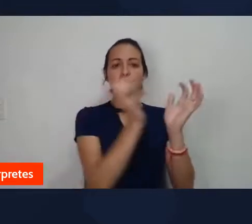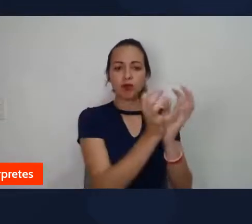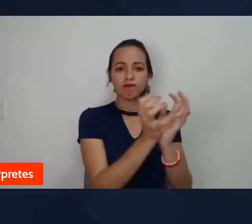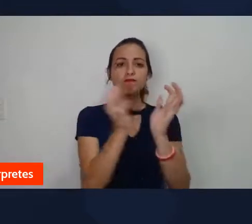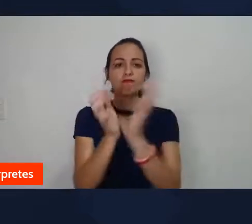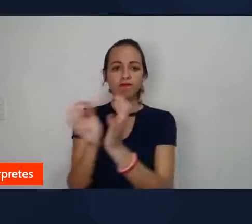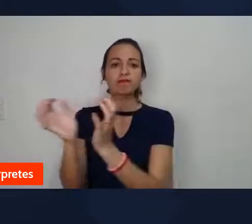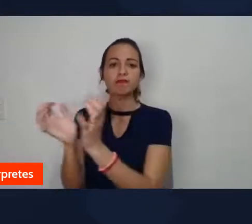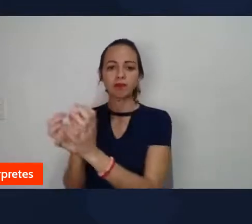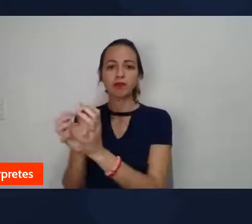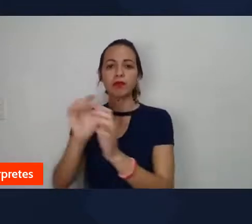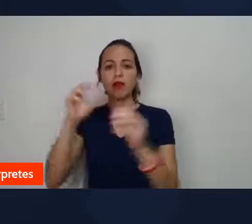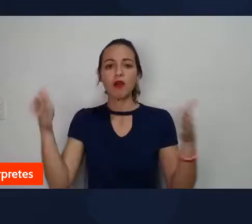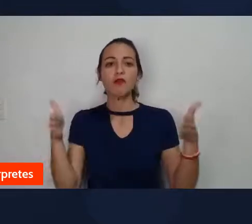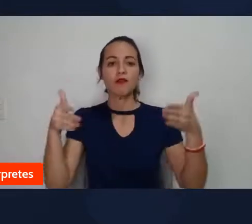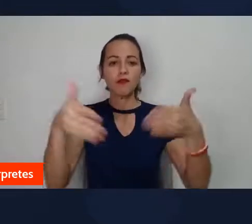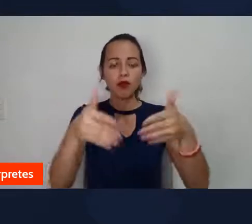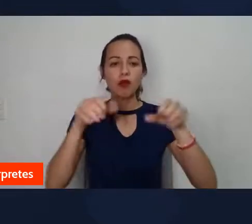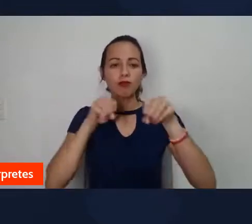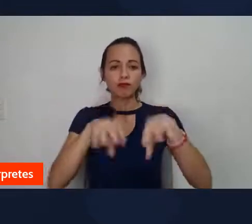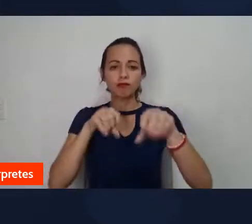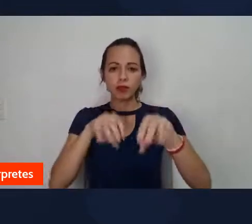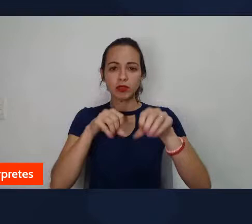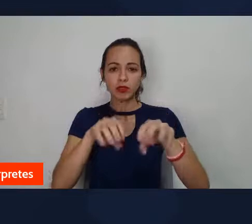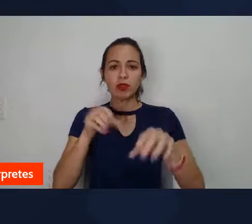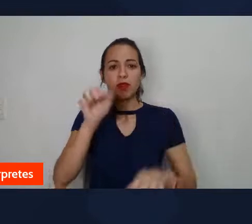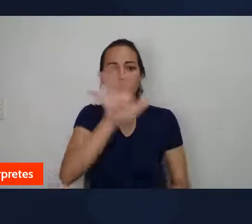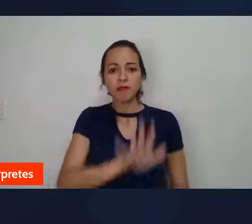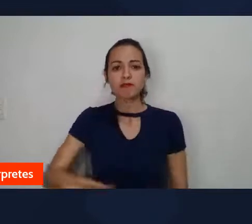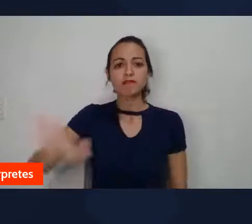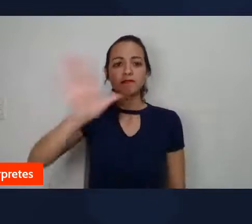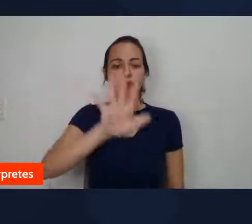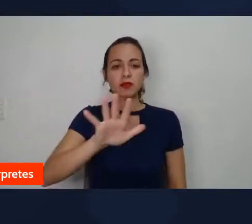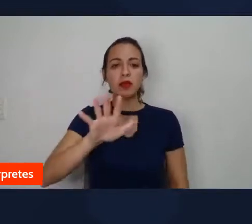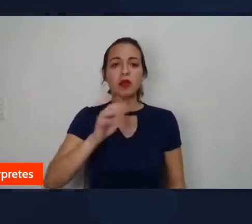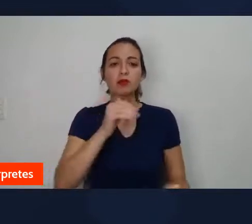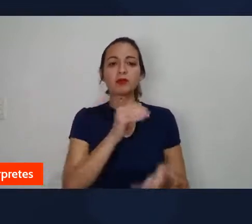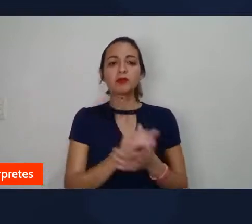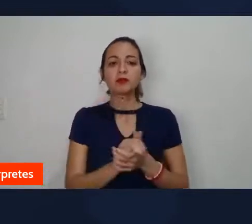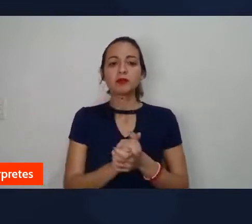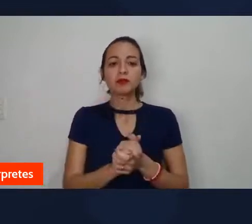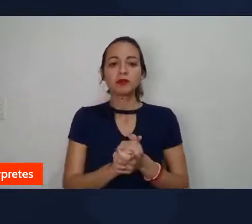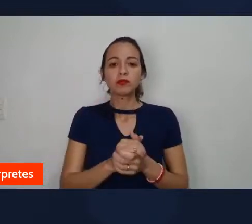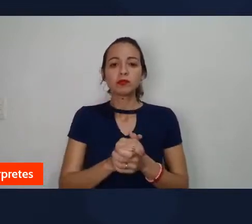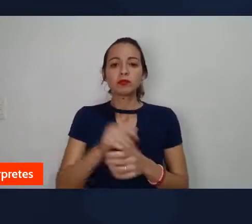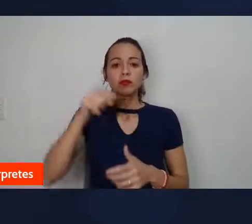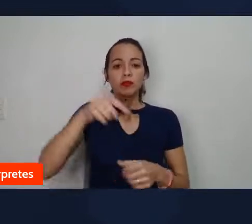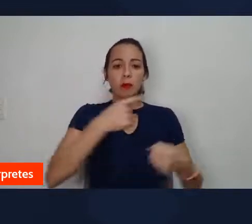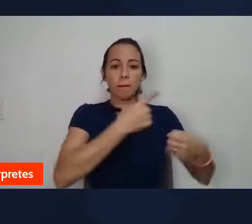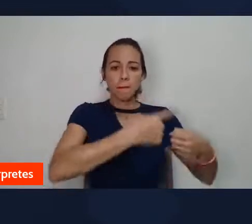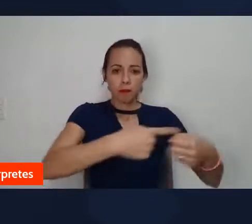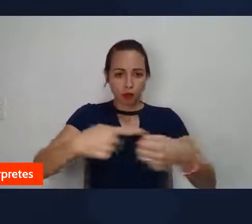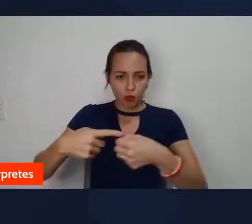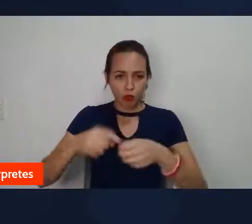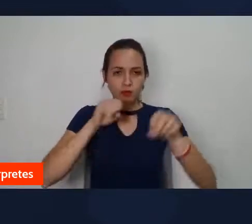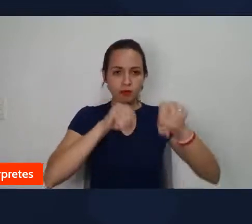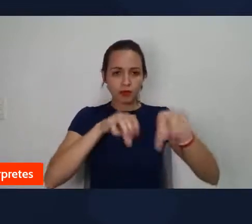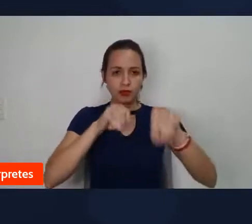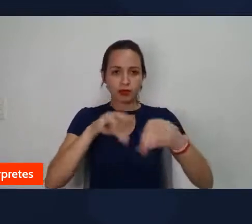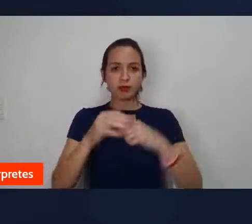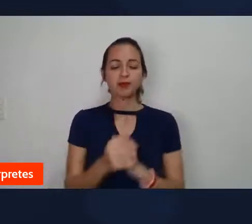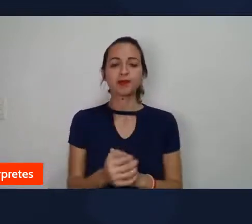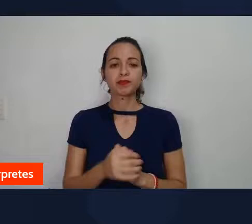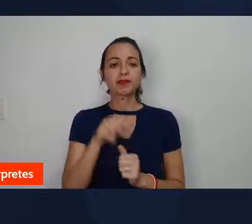UNCME, a União Municipal dos Conselhos Municipais de Educação. Então, esses